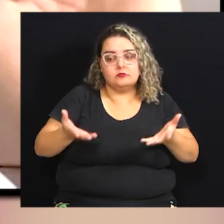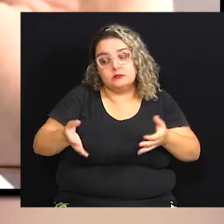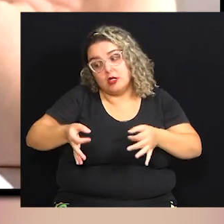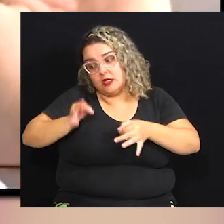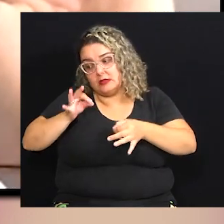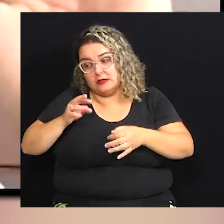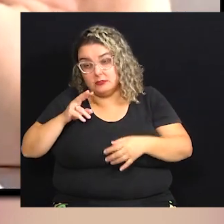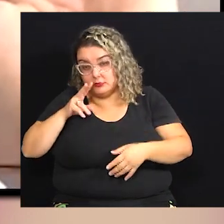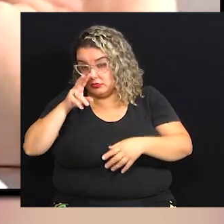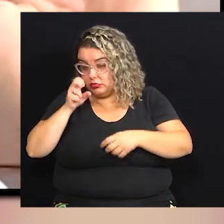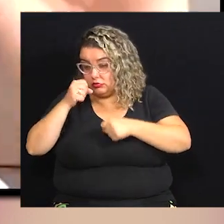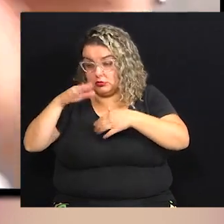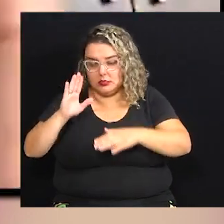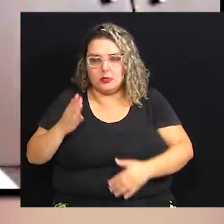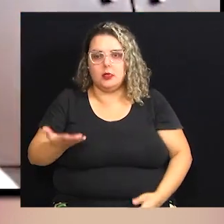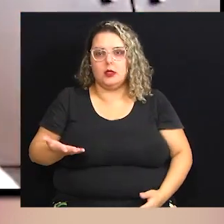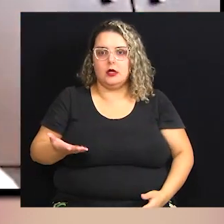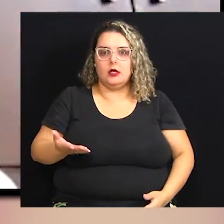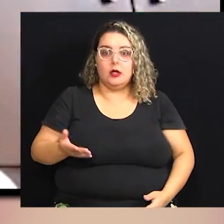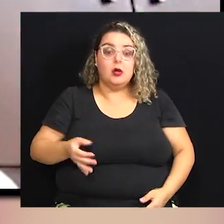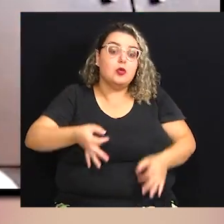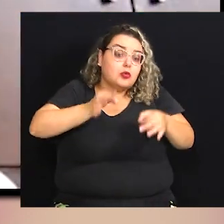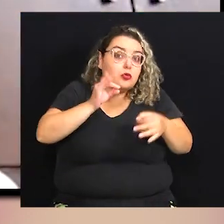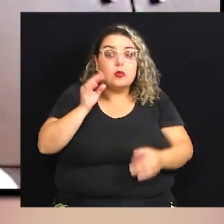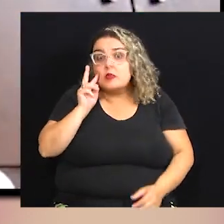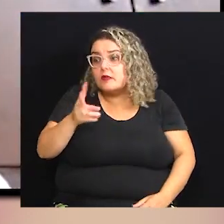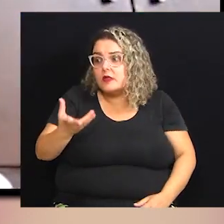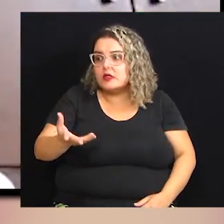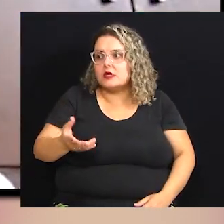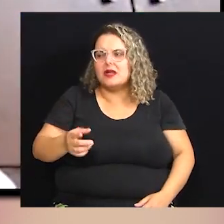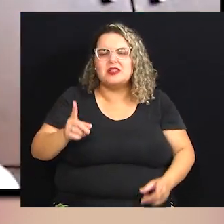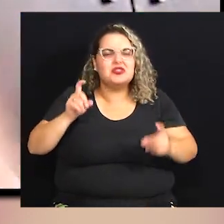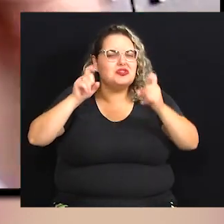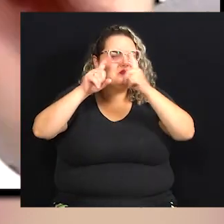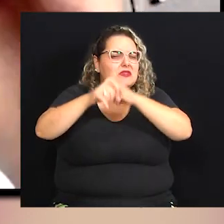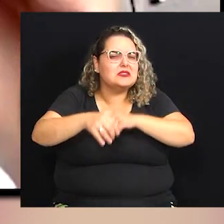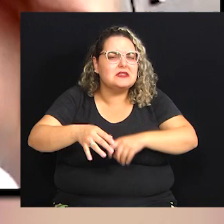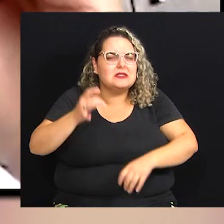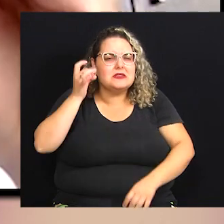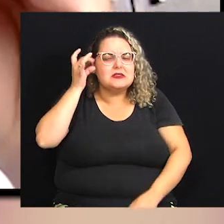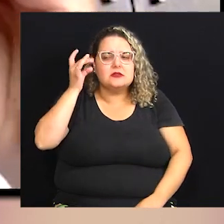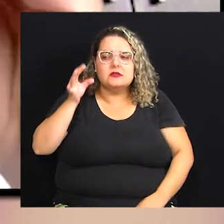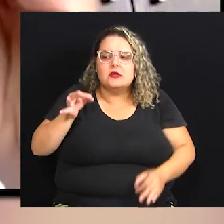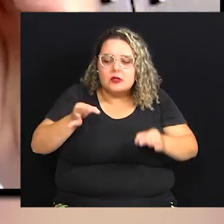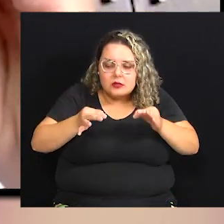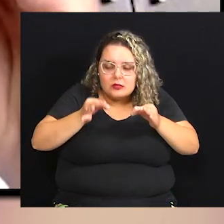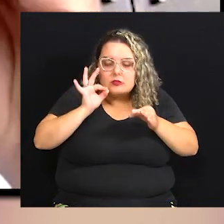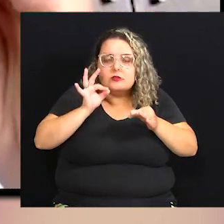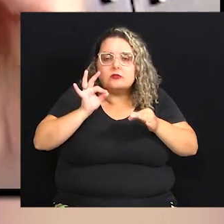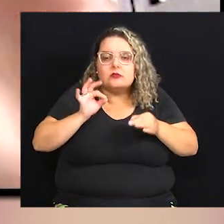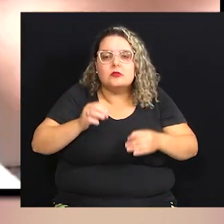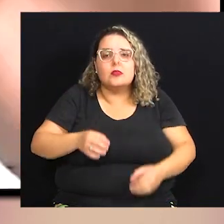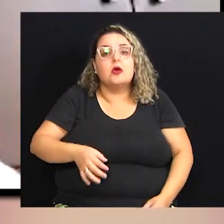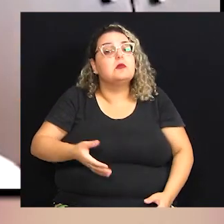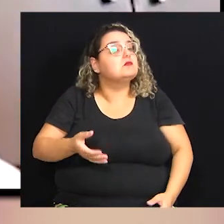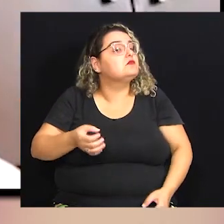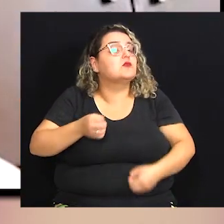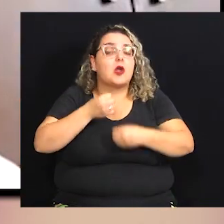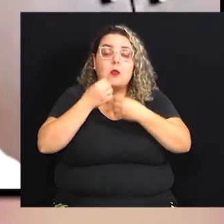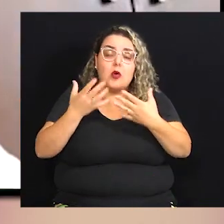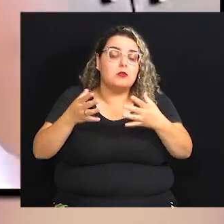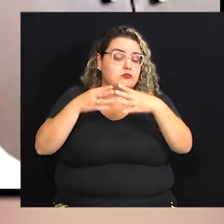acontece. Pode ser que para você melhore. Eu, por exemplo, nunca tenho dor de cabeça. É raríssimo ter dor de cabeça. Agora, quando eu tenho, eu tomo um golinho de café e fico